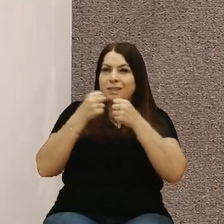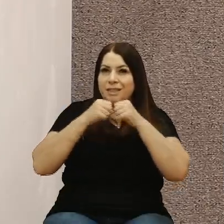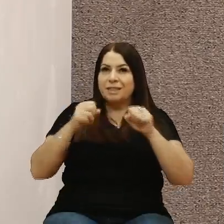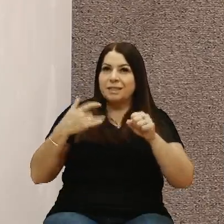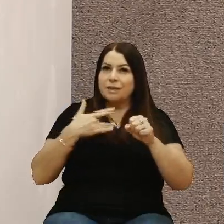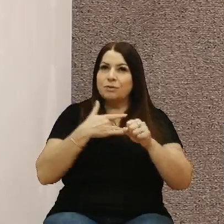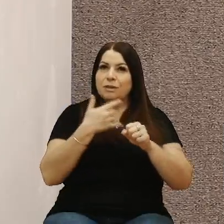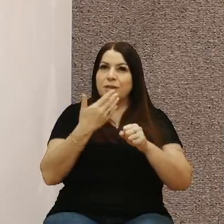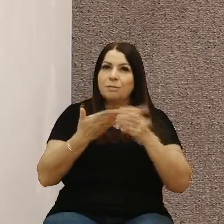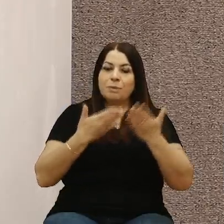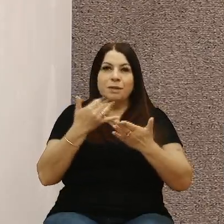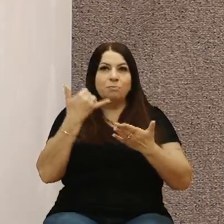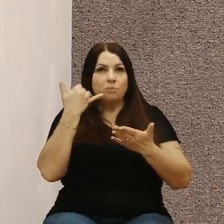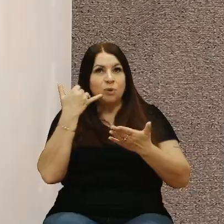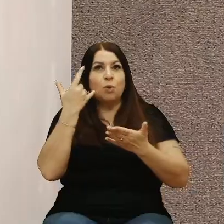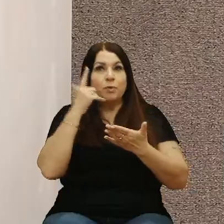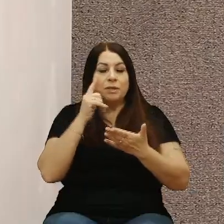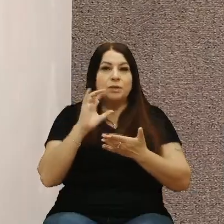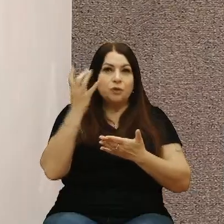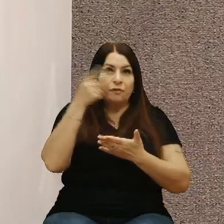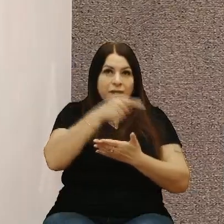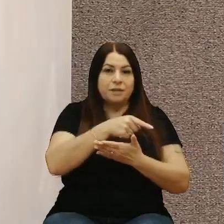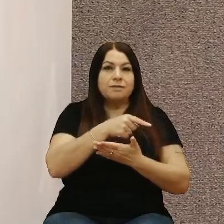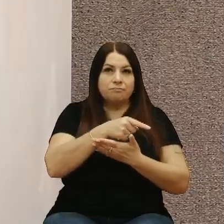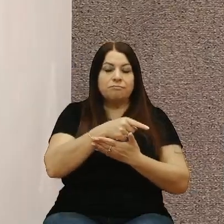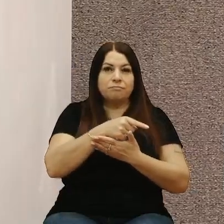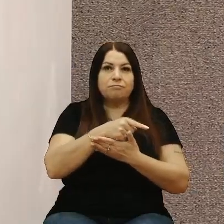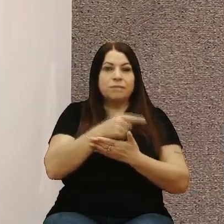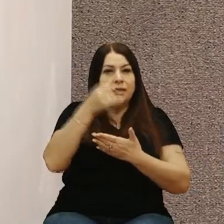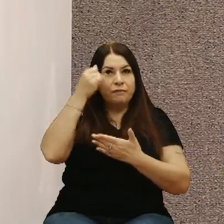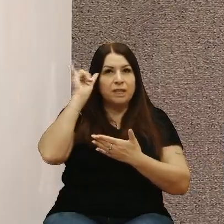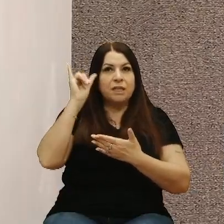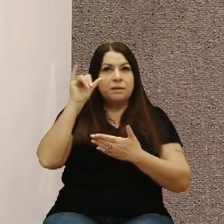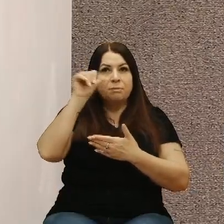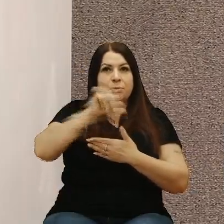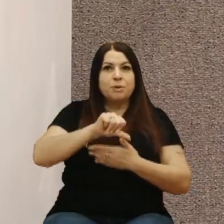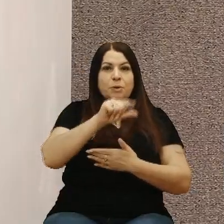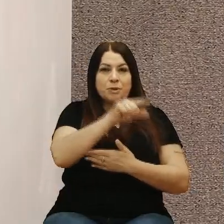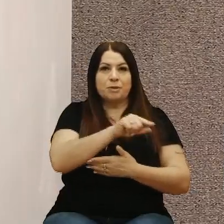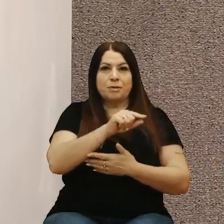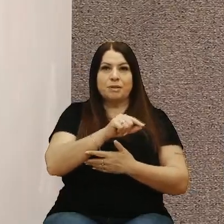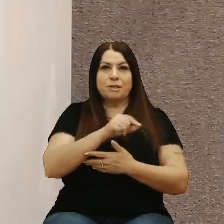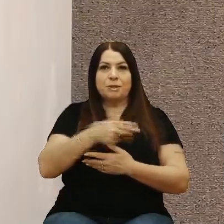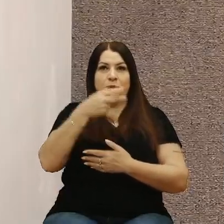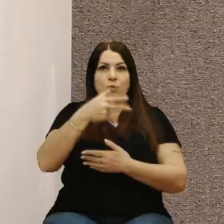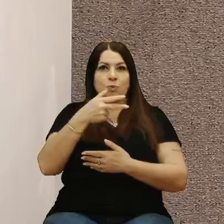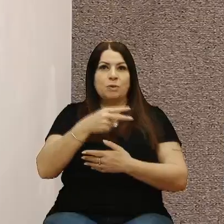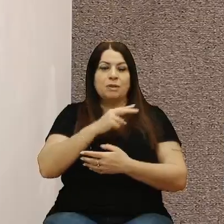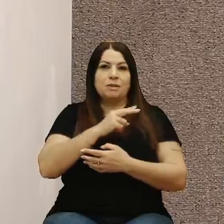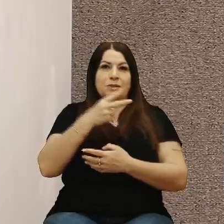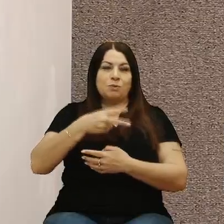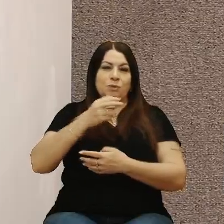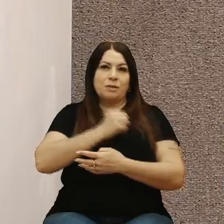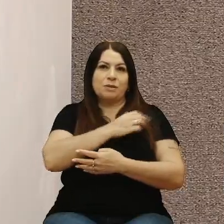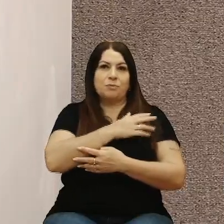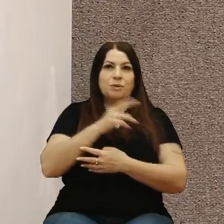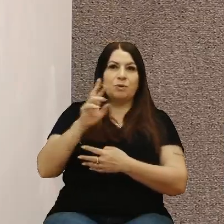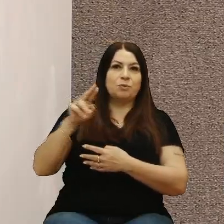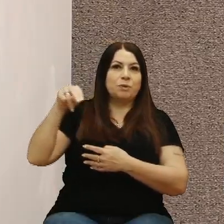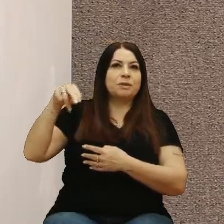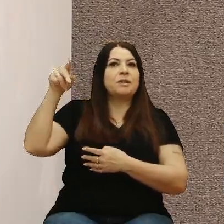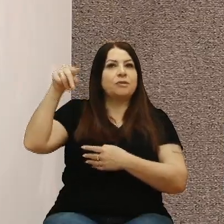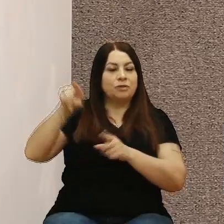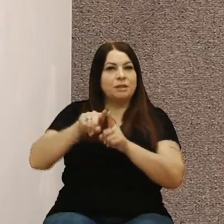Saúde, ele me atendeu e prontamente nós conseguimos resolver a situação e evitar danos piores para esse segundo sargento da Polícia Militar lá do Rio Grande do Norte. Então,